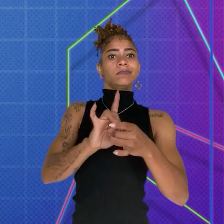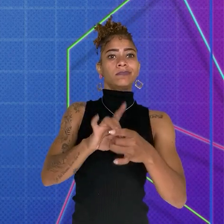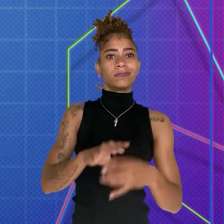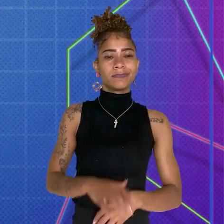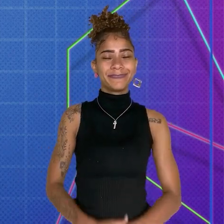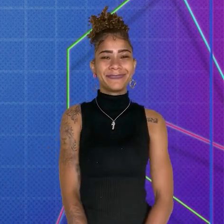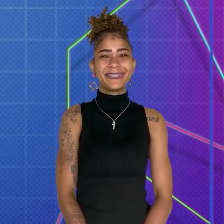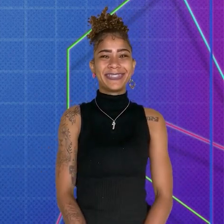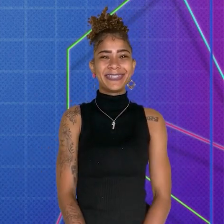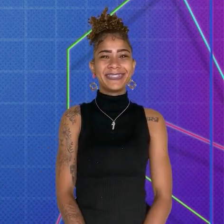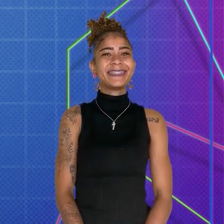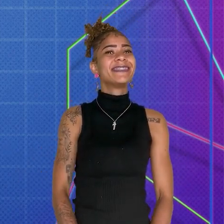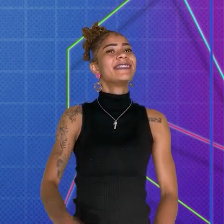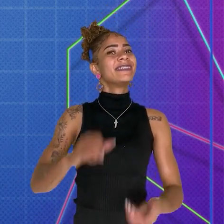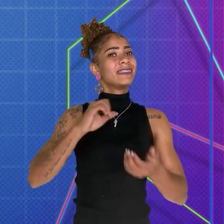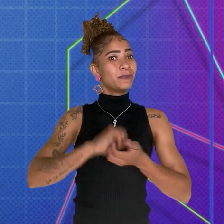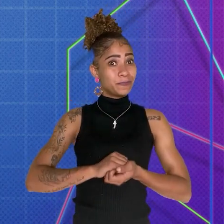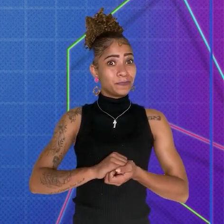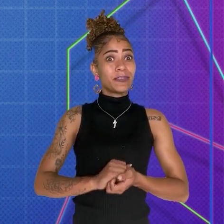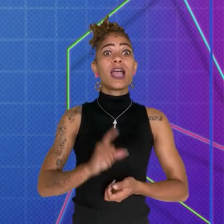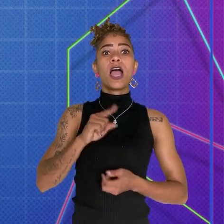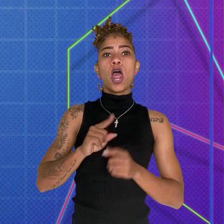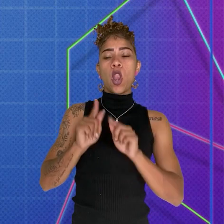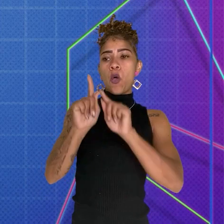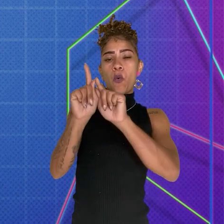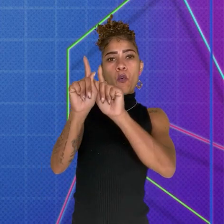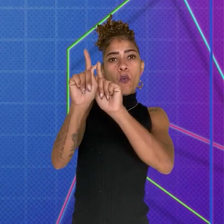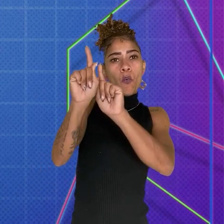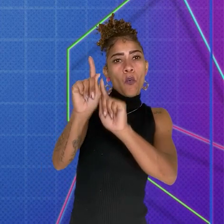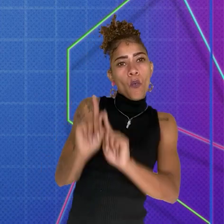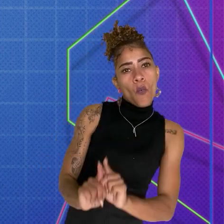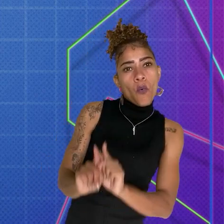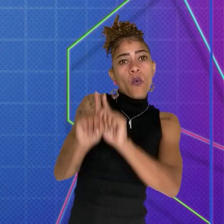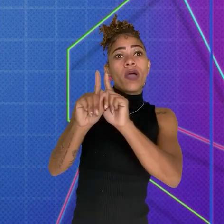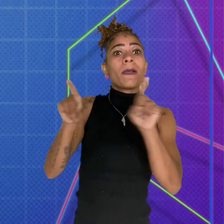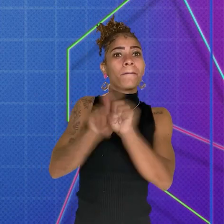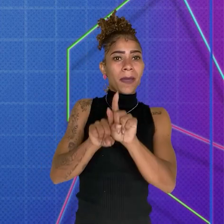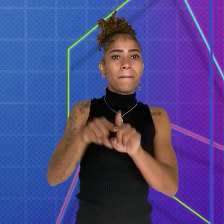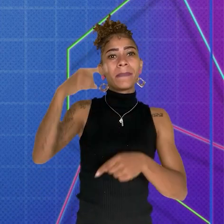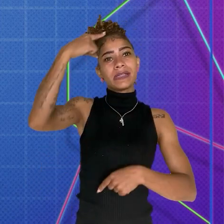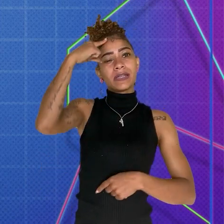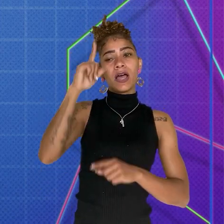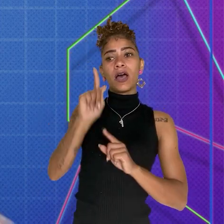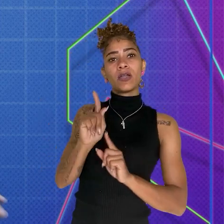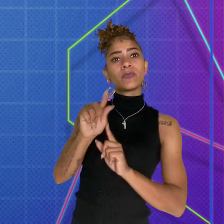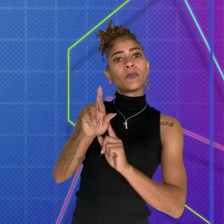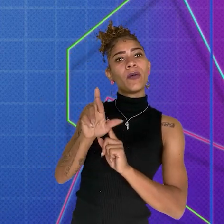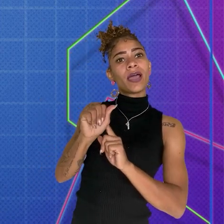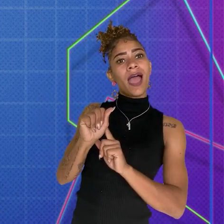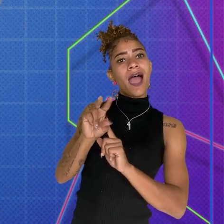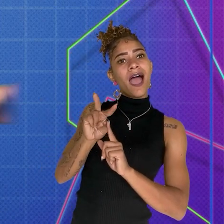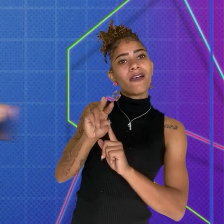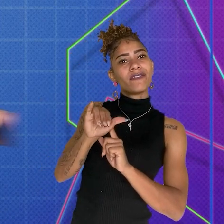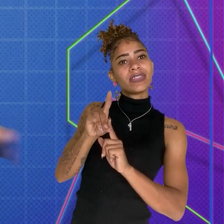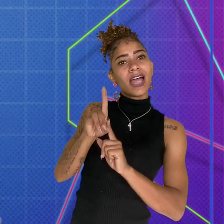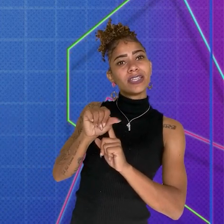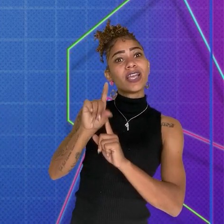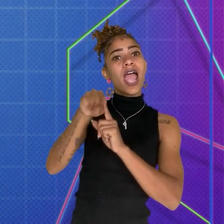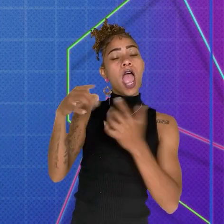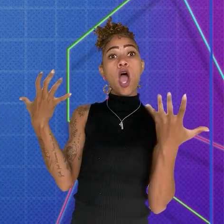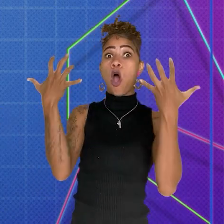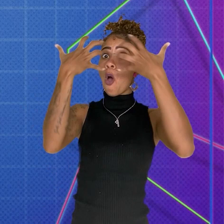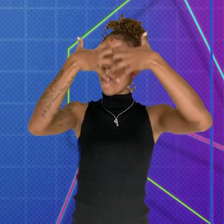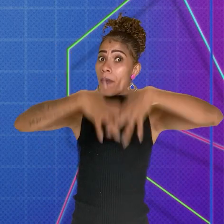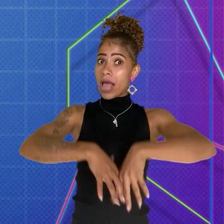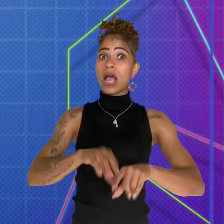imersiva. Som e gravidade. A modulação sonora a partir da gravidade é um fenômeno complexo que